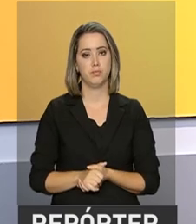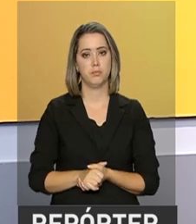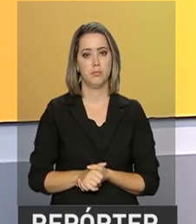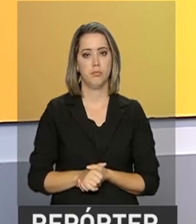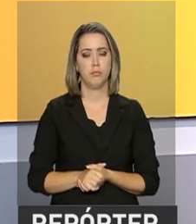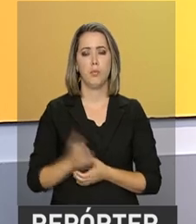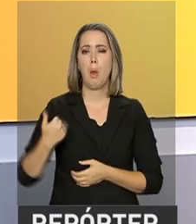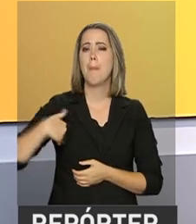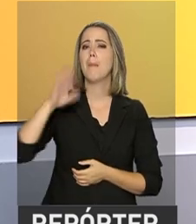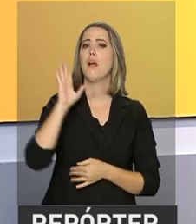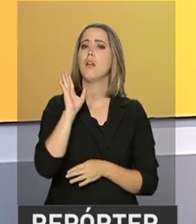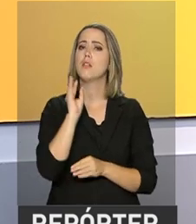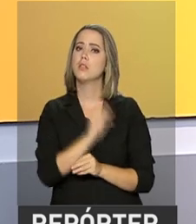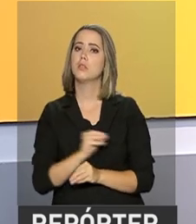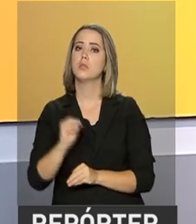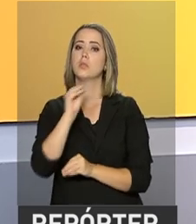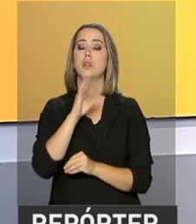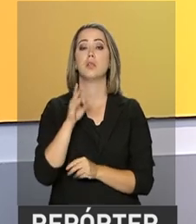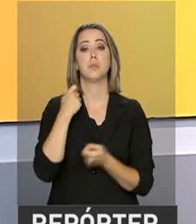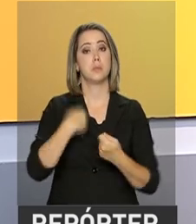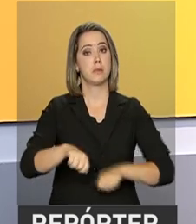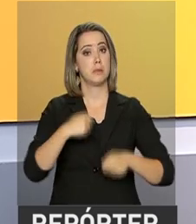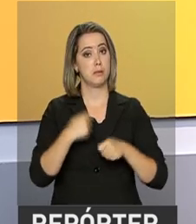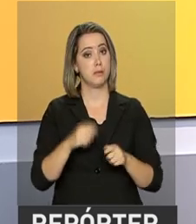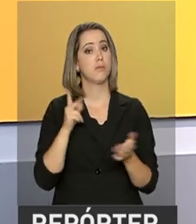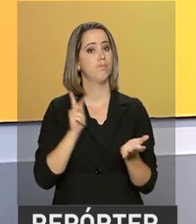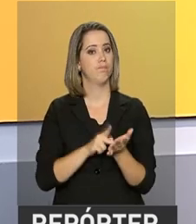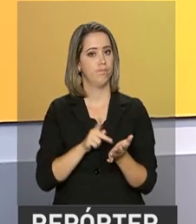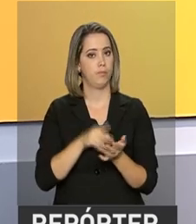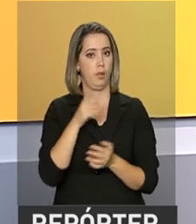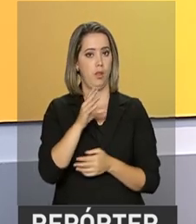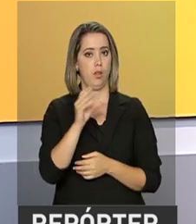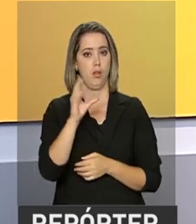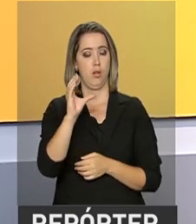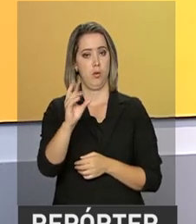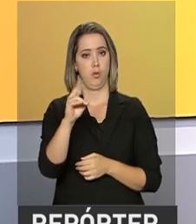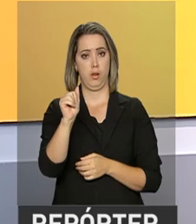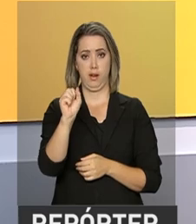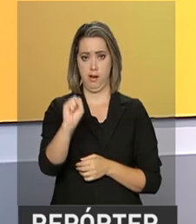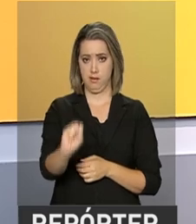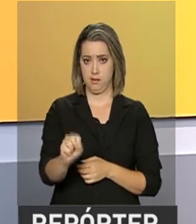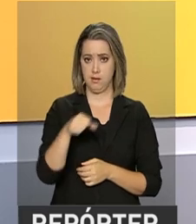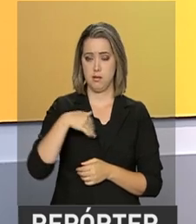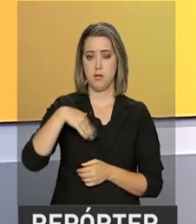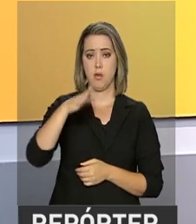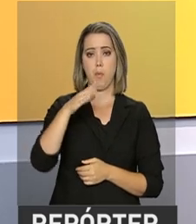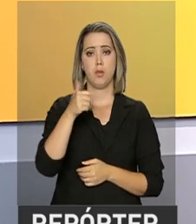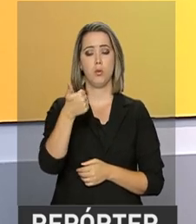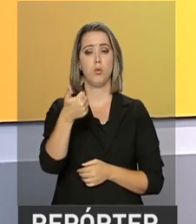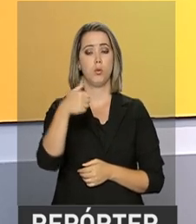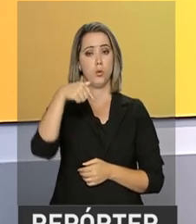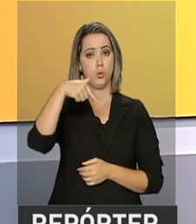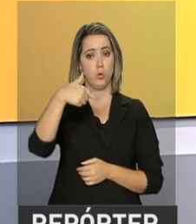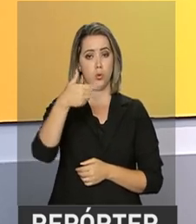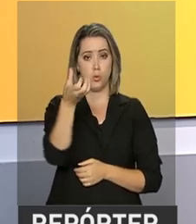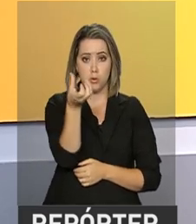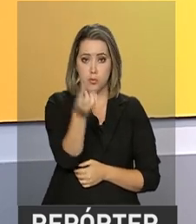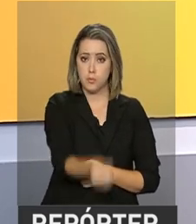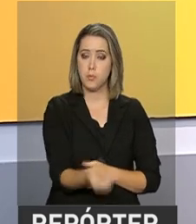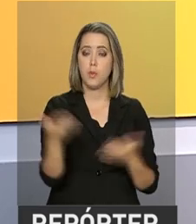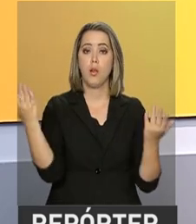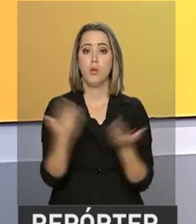quem precisa o número de centros de referência de assistência social aumentou em 2016